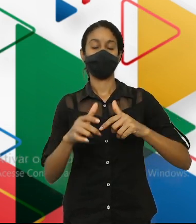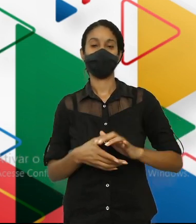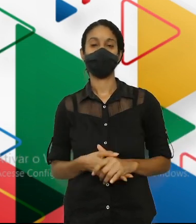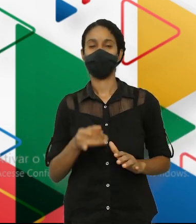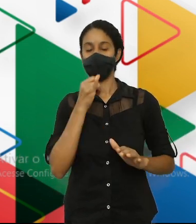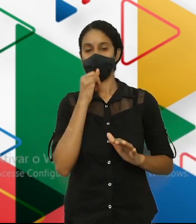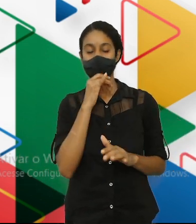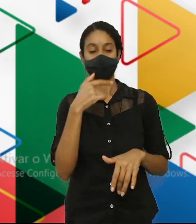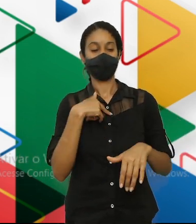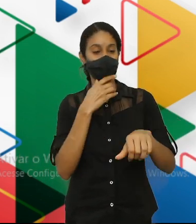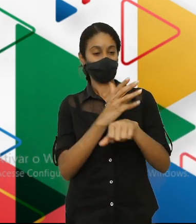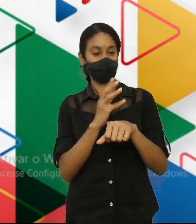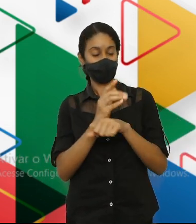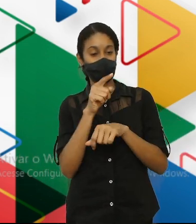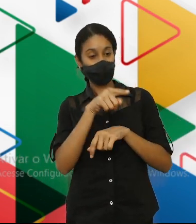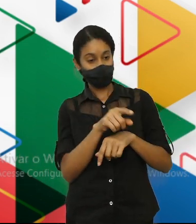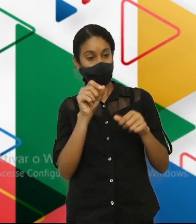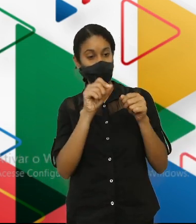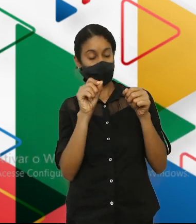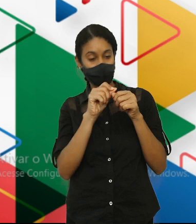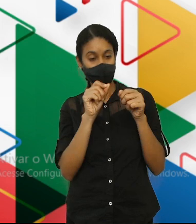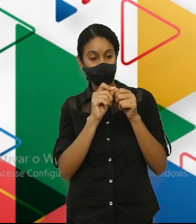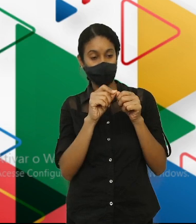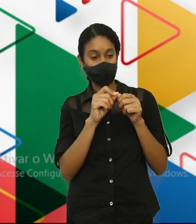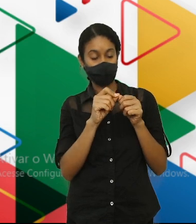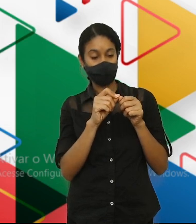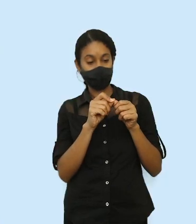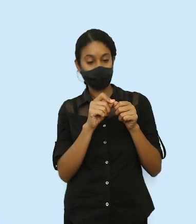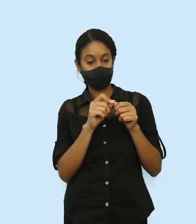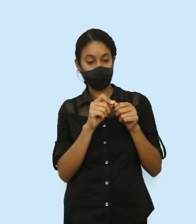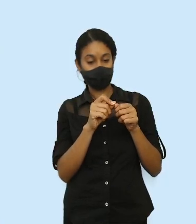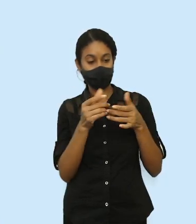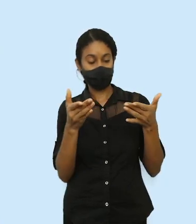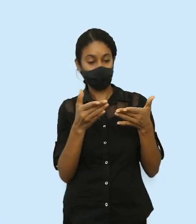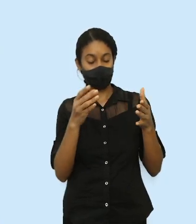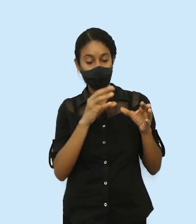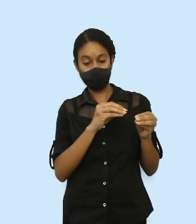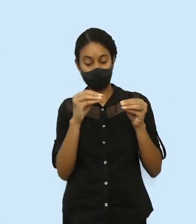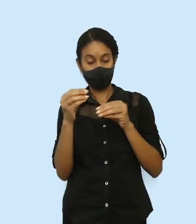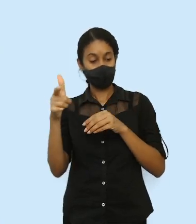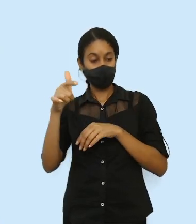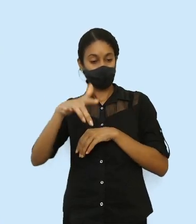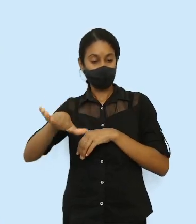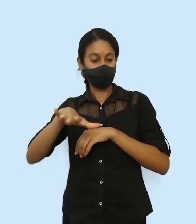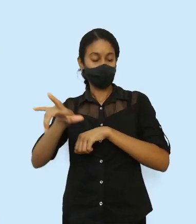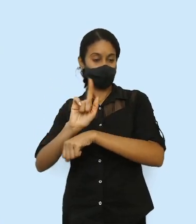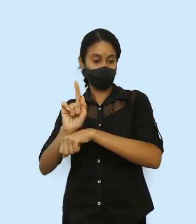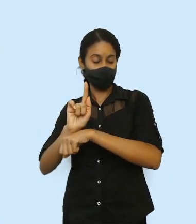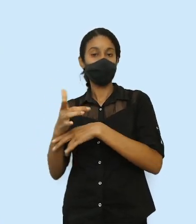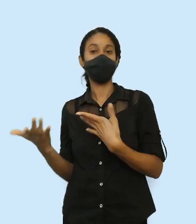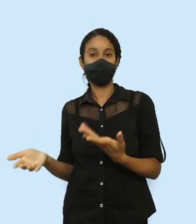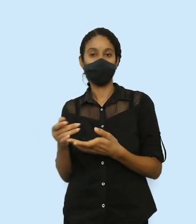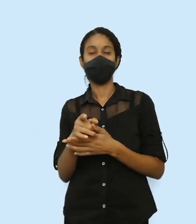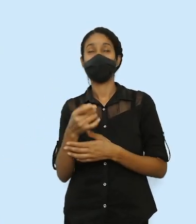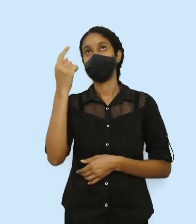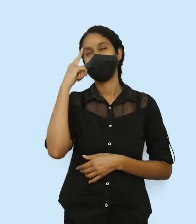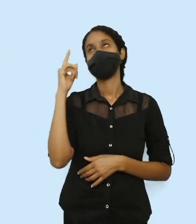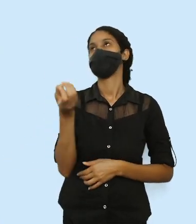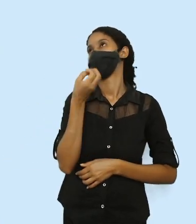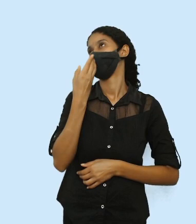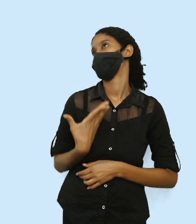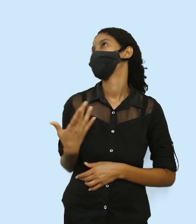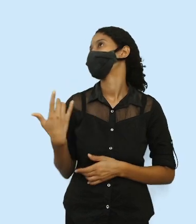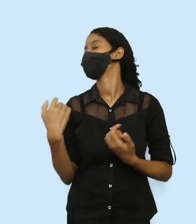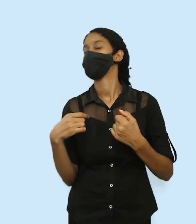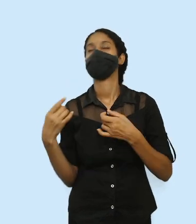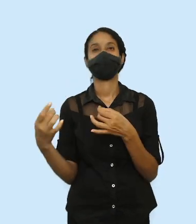Eu vou te treinar para você sair do atendimento e você agora vai ser gerente da loja. Você faz, que bacana, eu